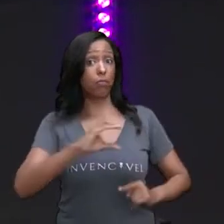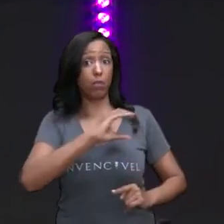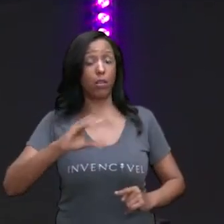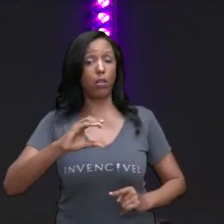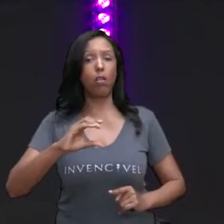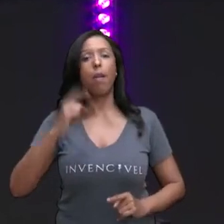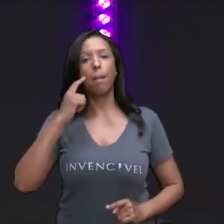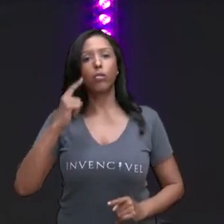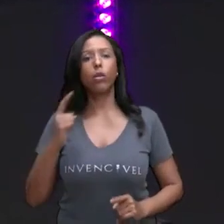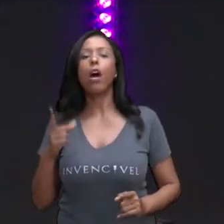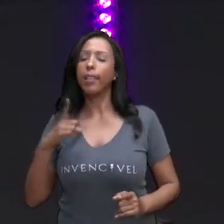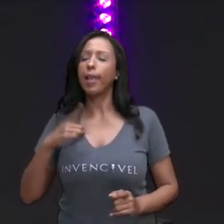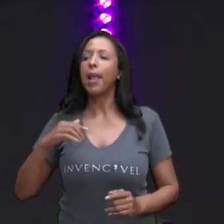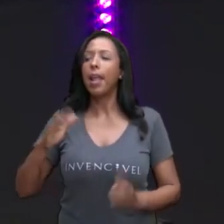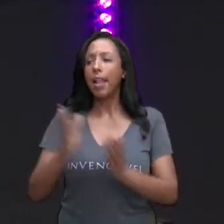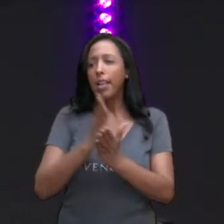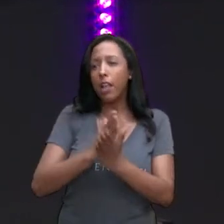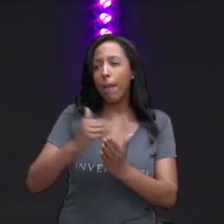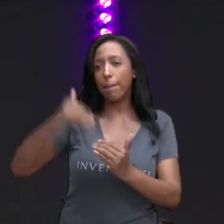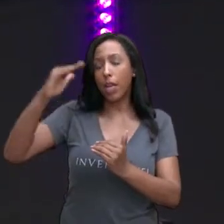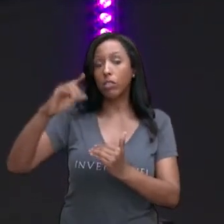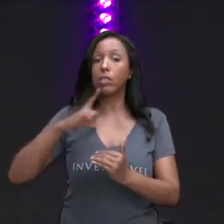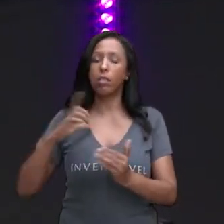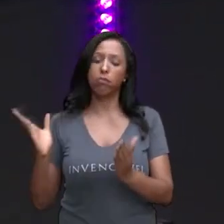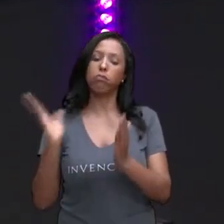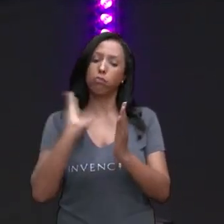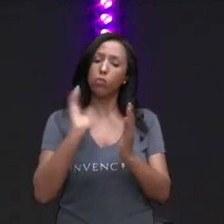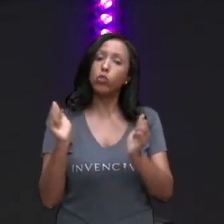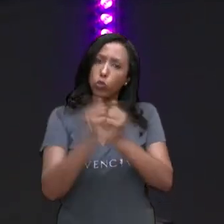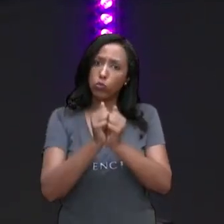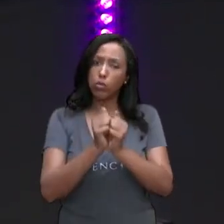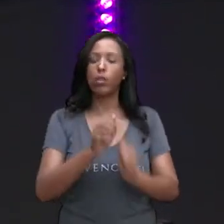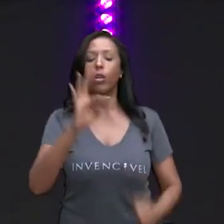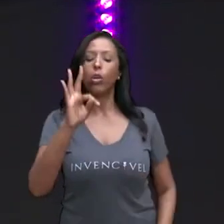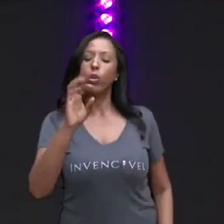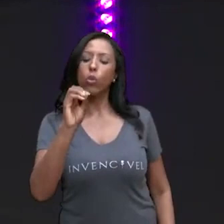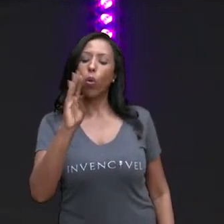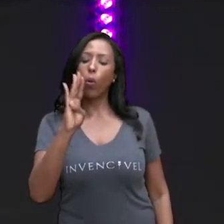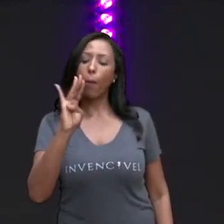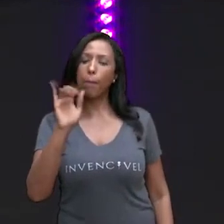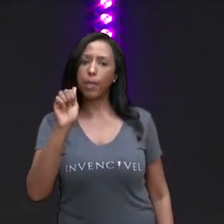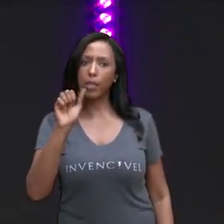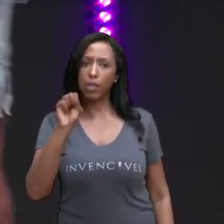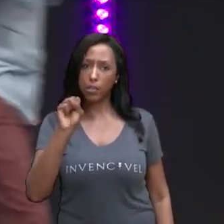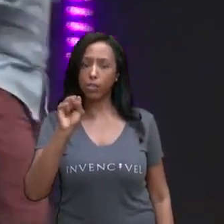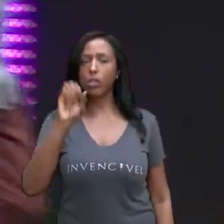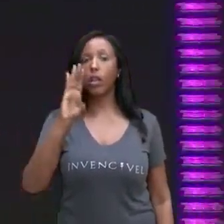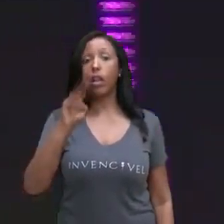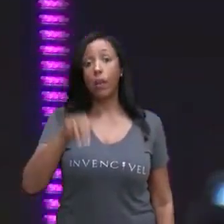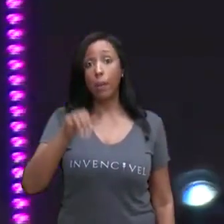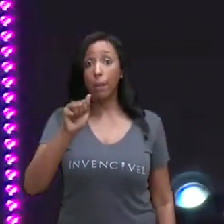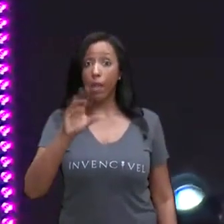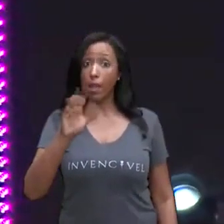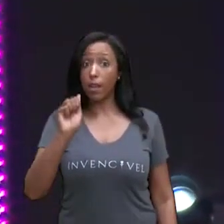Bíblia Católica. São chamados livros apócrifos. Tobias, Macabeus, Judite, etc. Estão lá esses livros